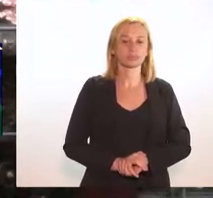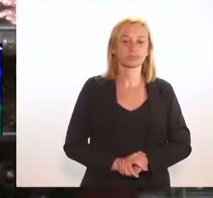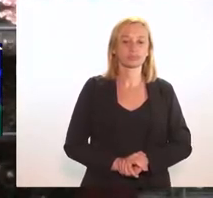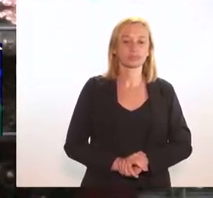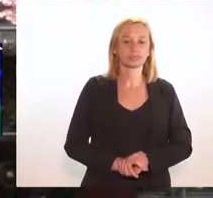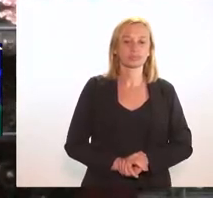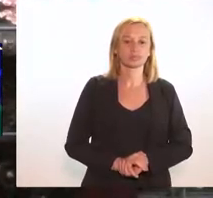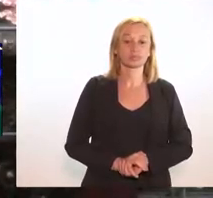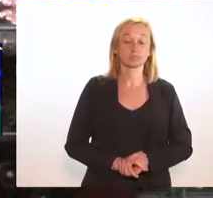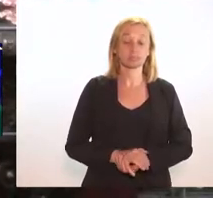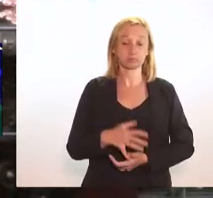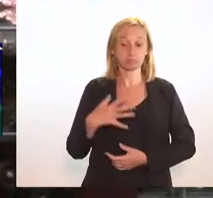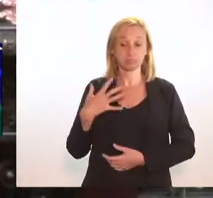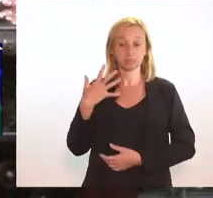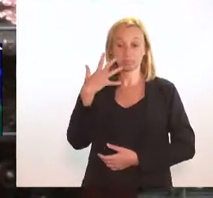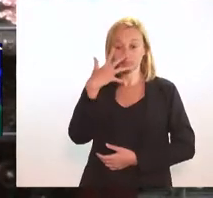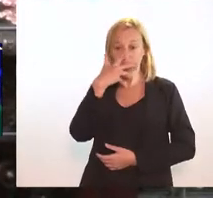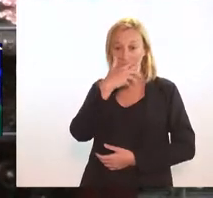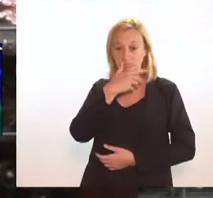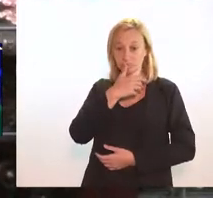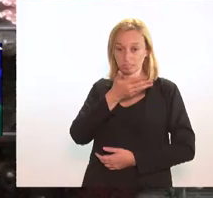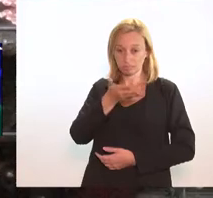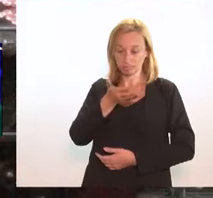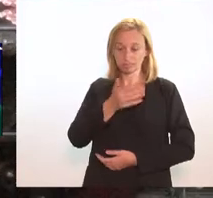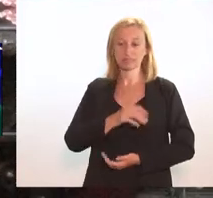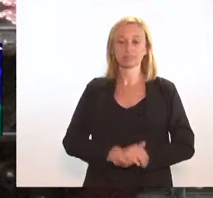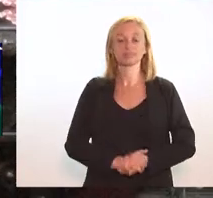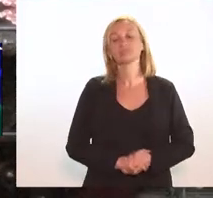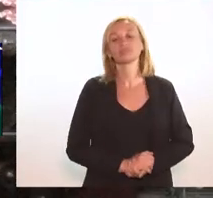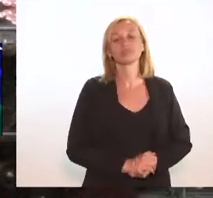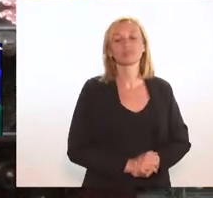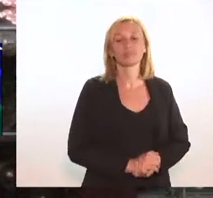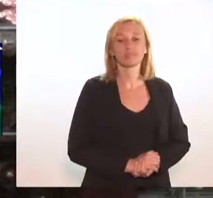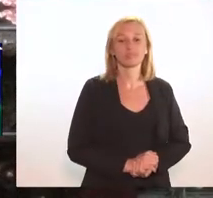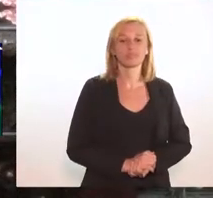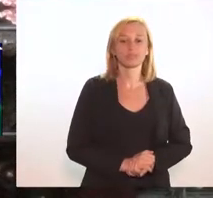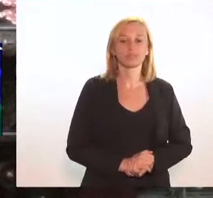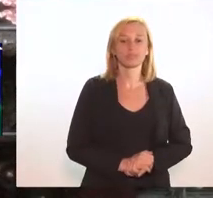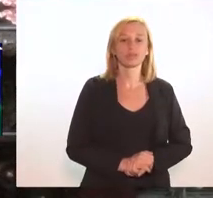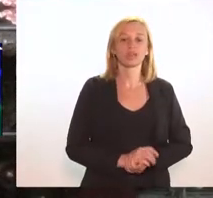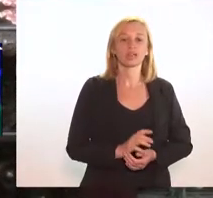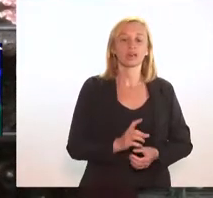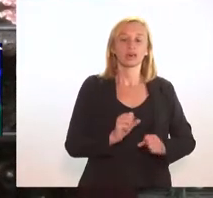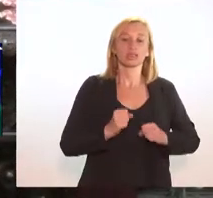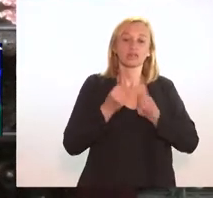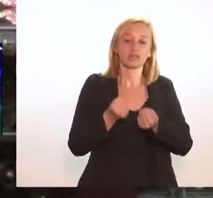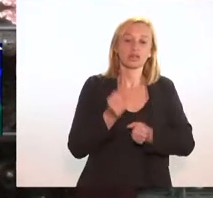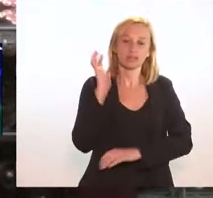Bonito canto. O canto do amigo lá, hein? Defesa do Meio Ambiente,